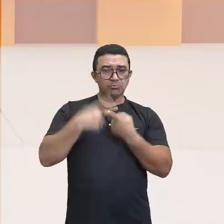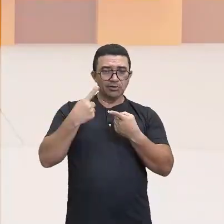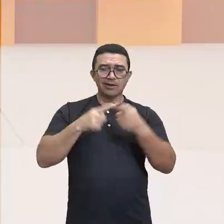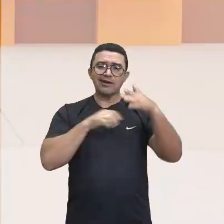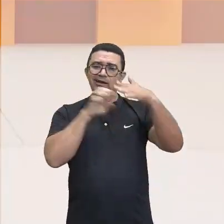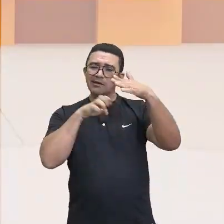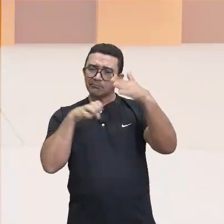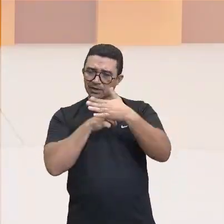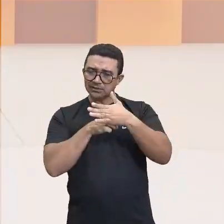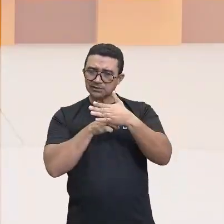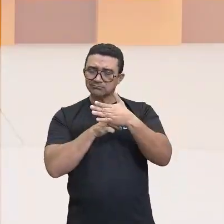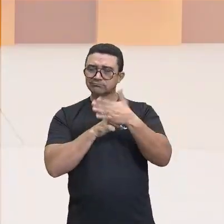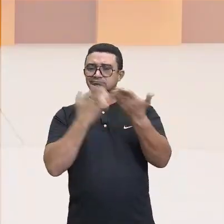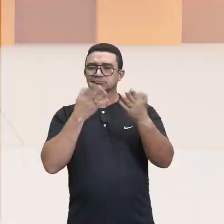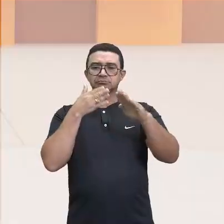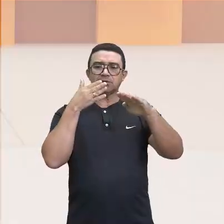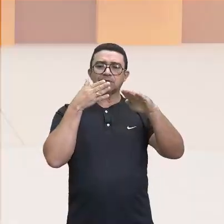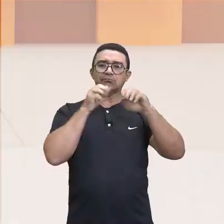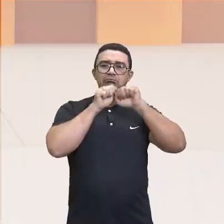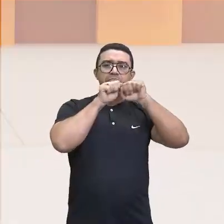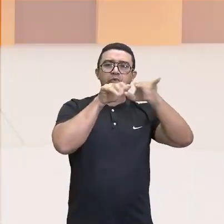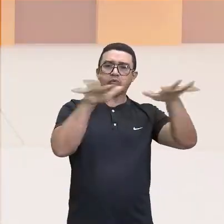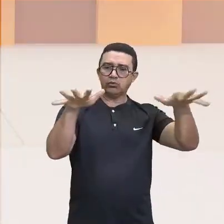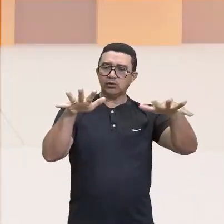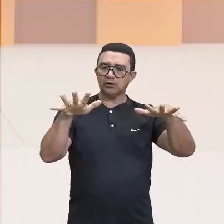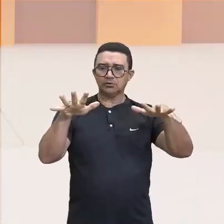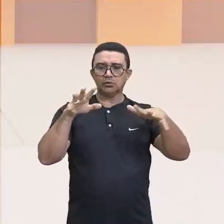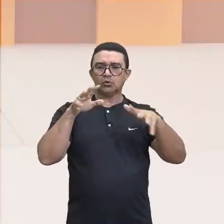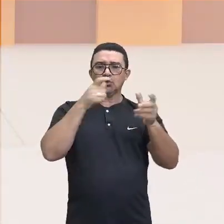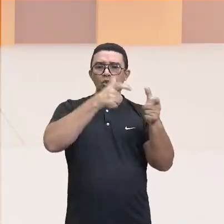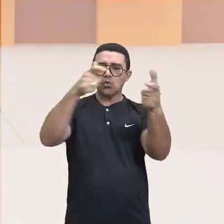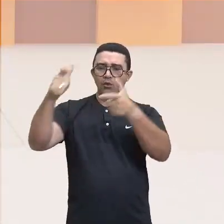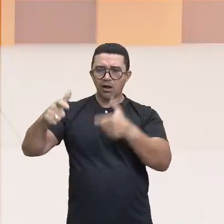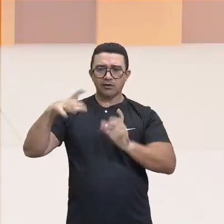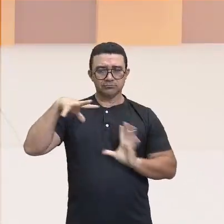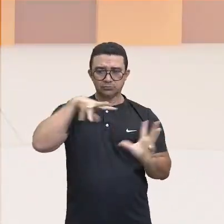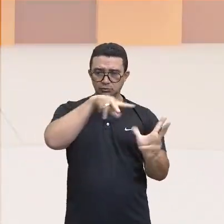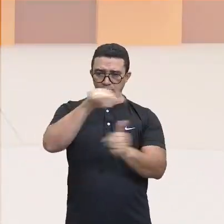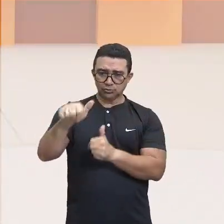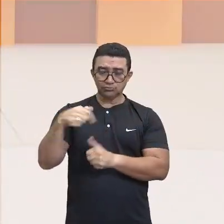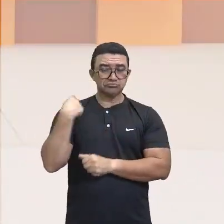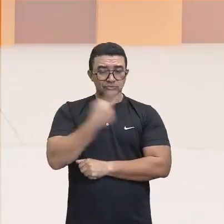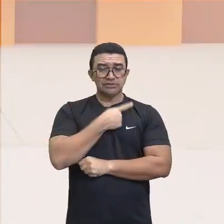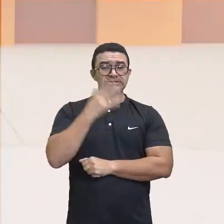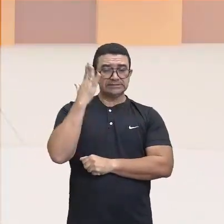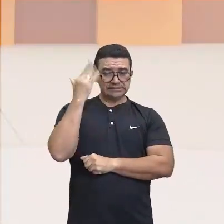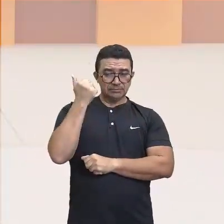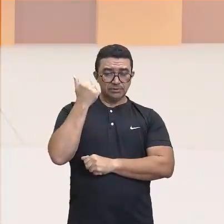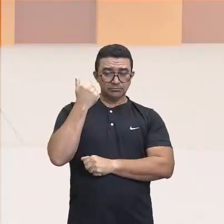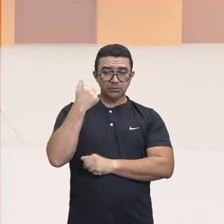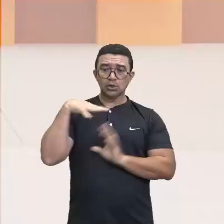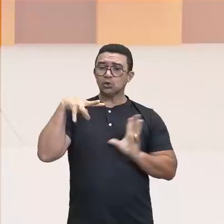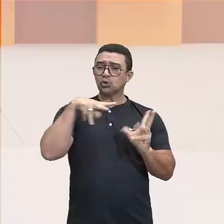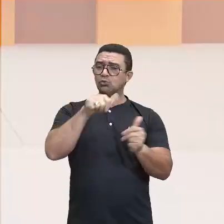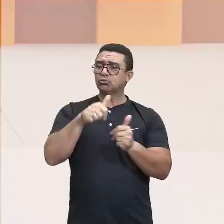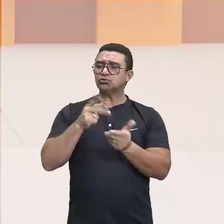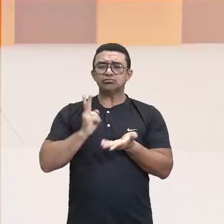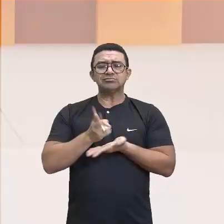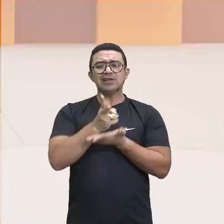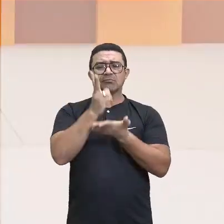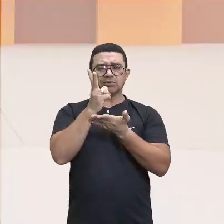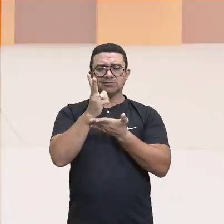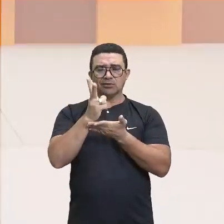em vários pontos aí do mundo todo. E a gente sabe, já sabemos, né, que o mundo está todo conectado.